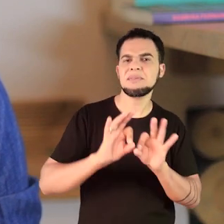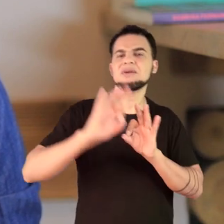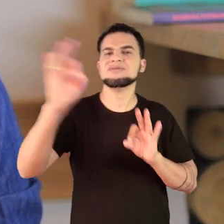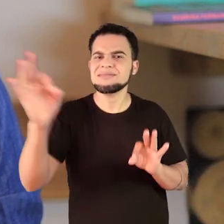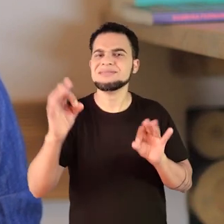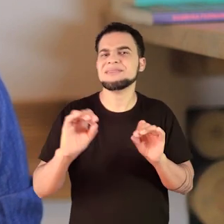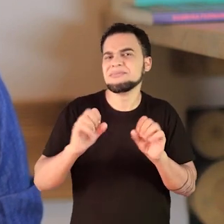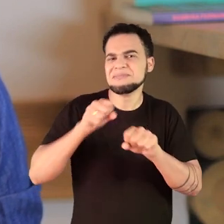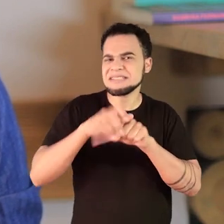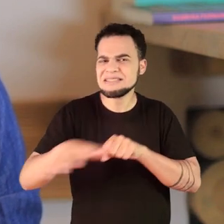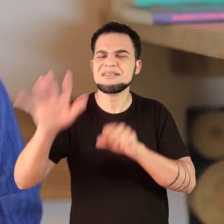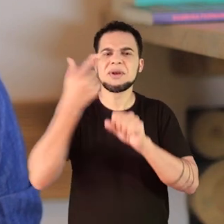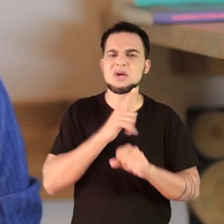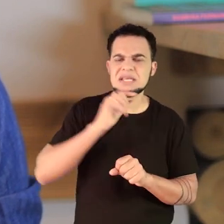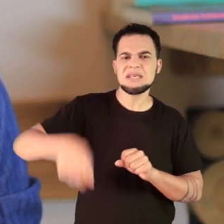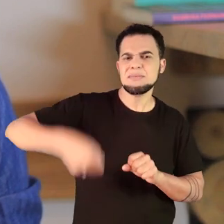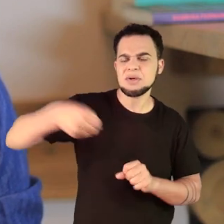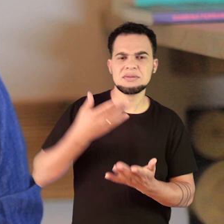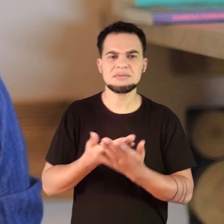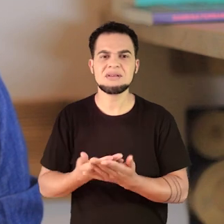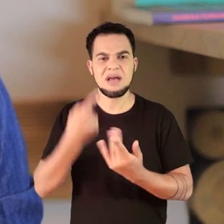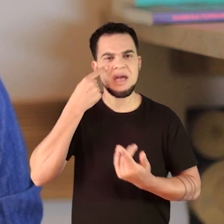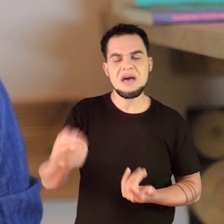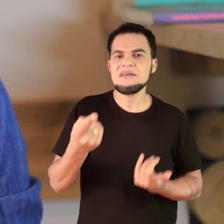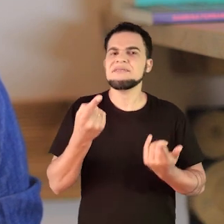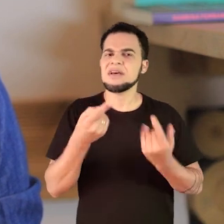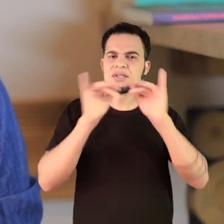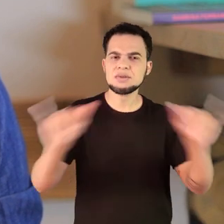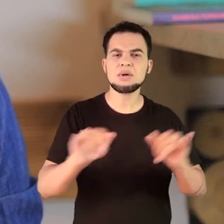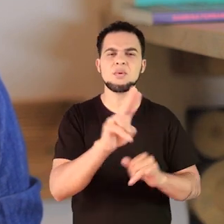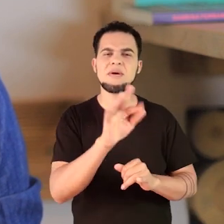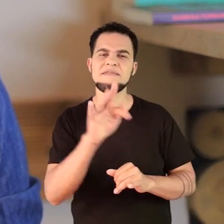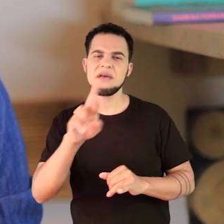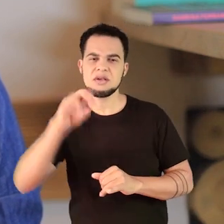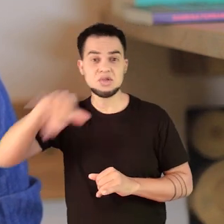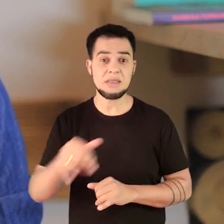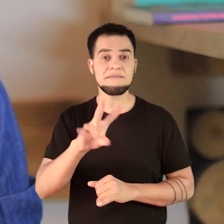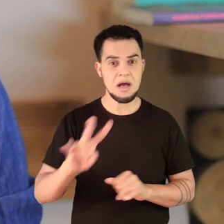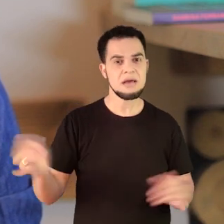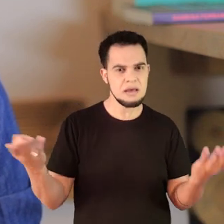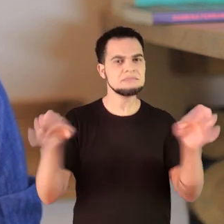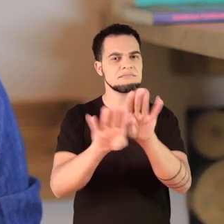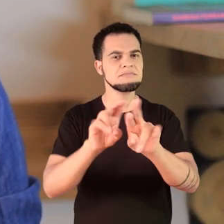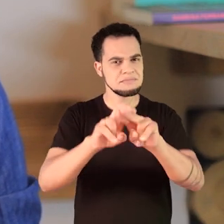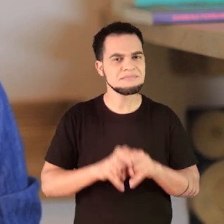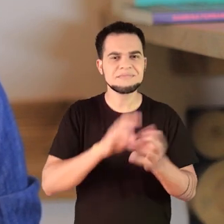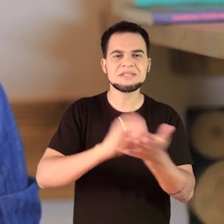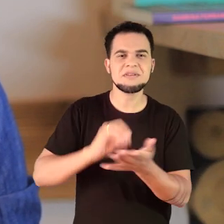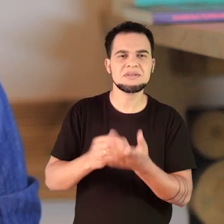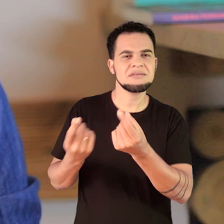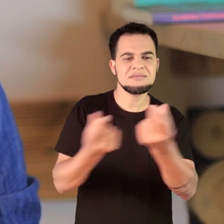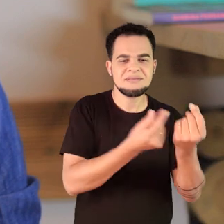conseguir bolsa de iniciação científica para estudante. Aí vejo as notícias que a UFRJ vai fechar as portas por falta de recursos